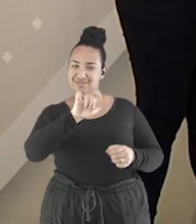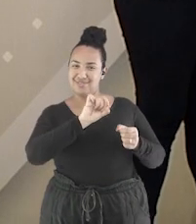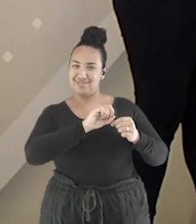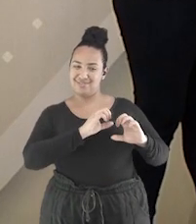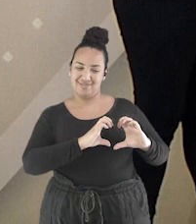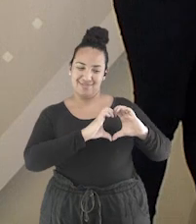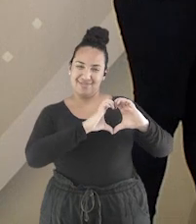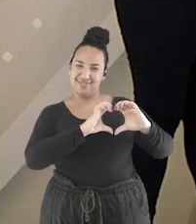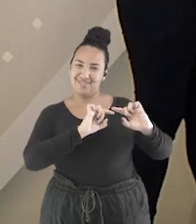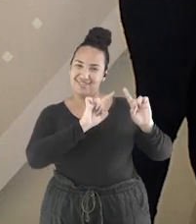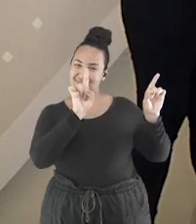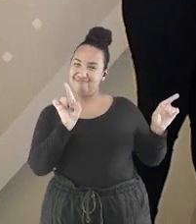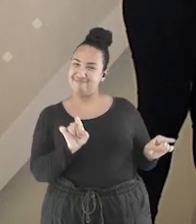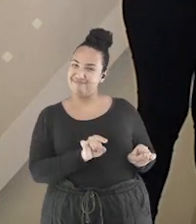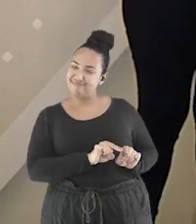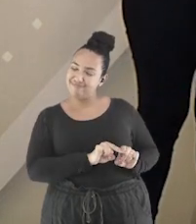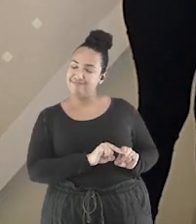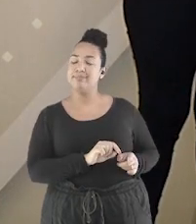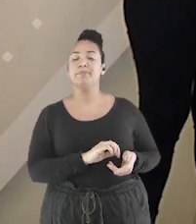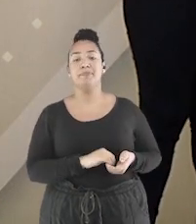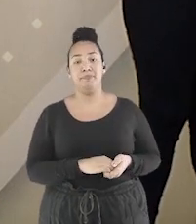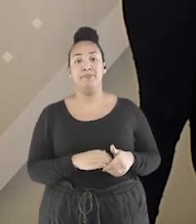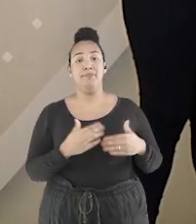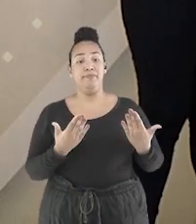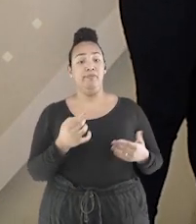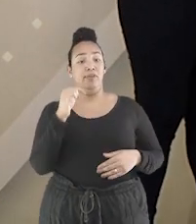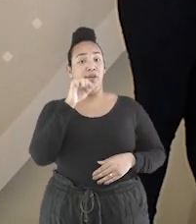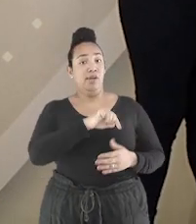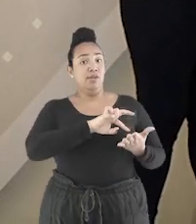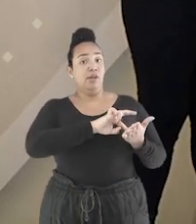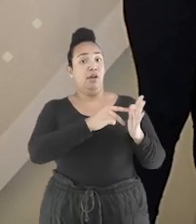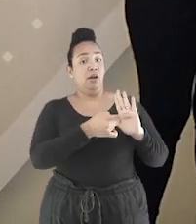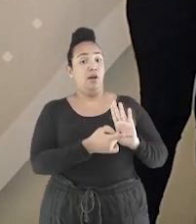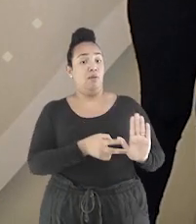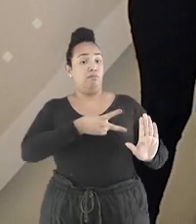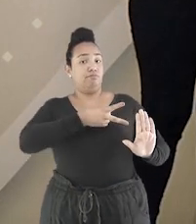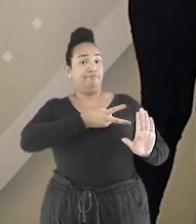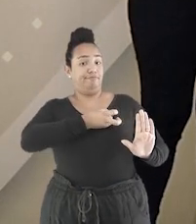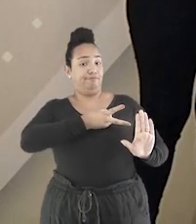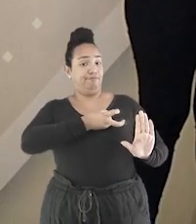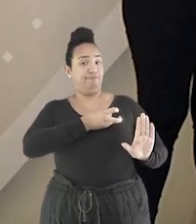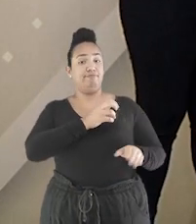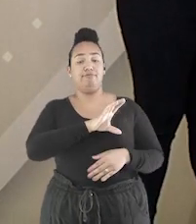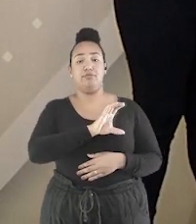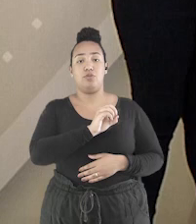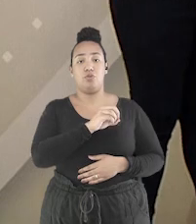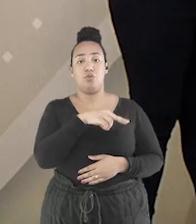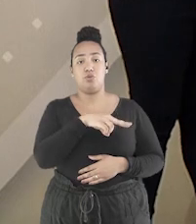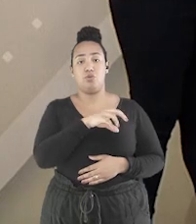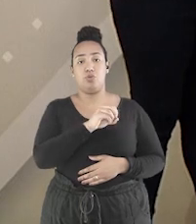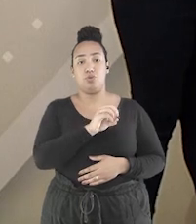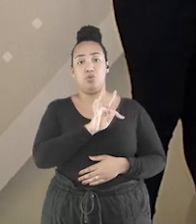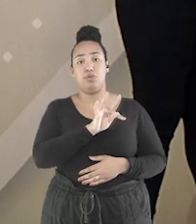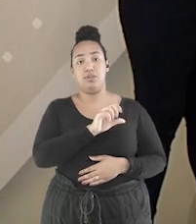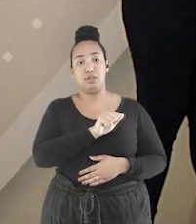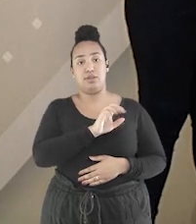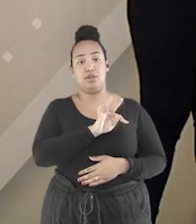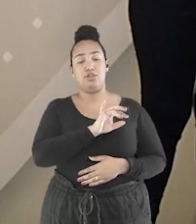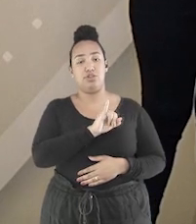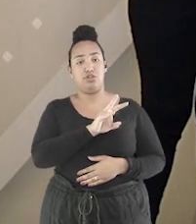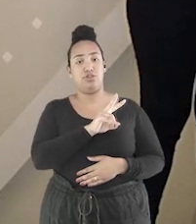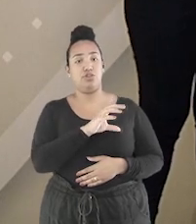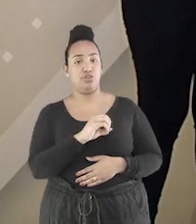gente faz quando junta as mãos. Aqui, ele representa o sentido figurado, o sentido conotativo da